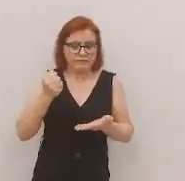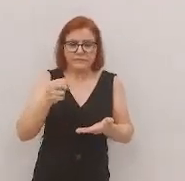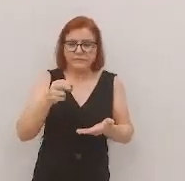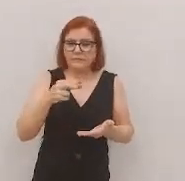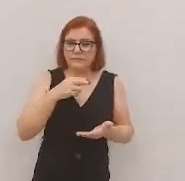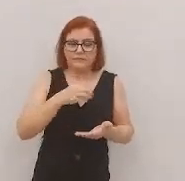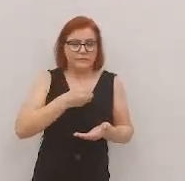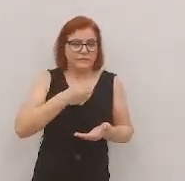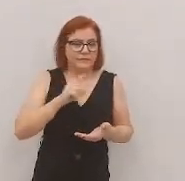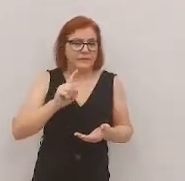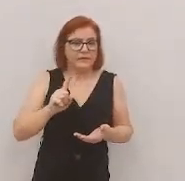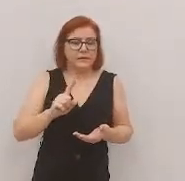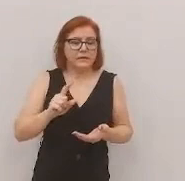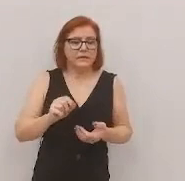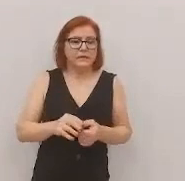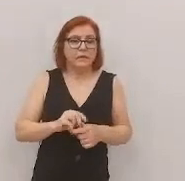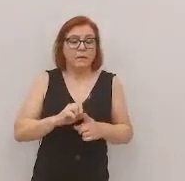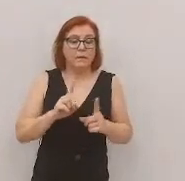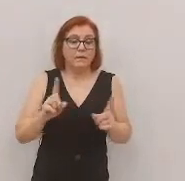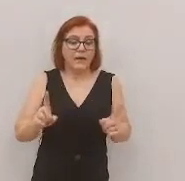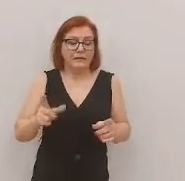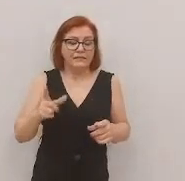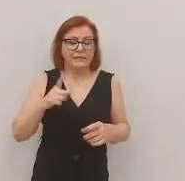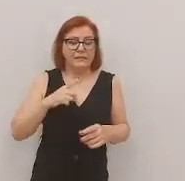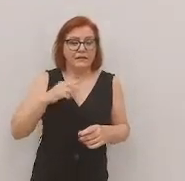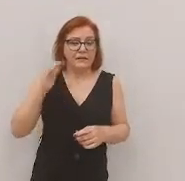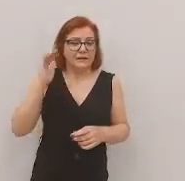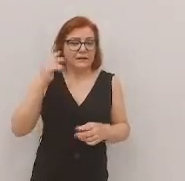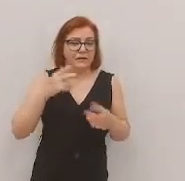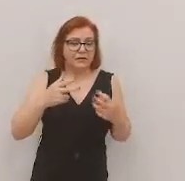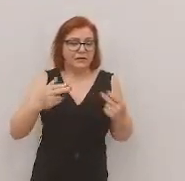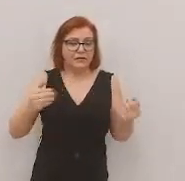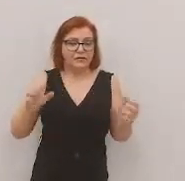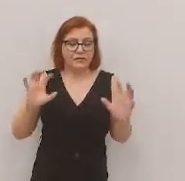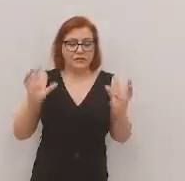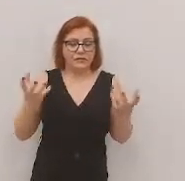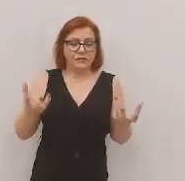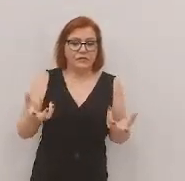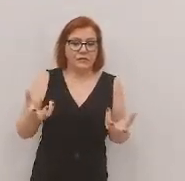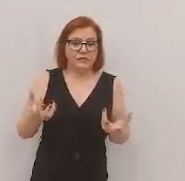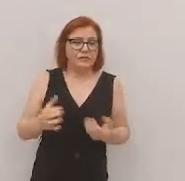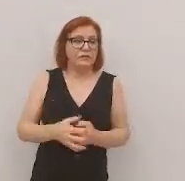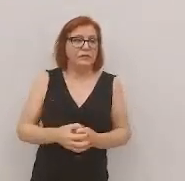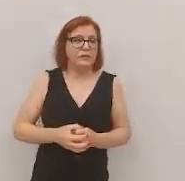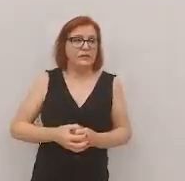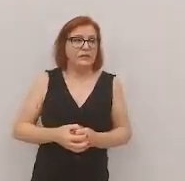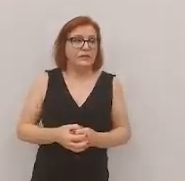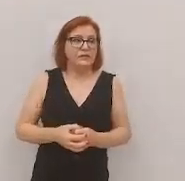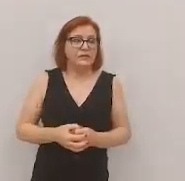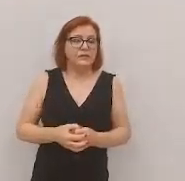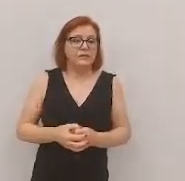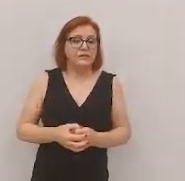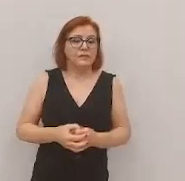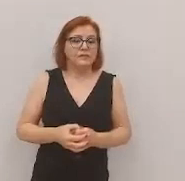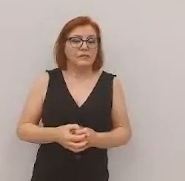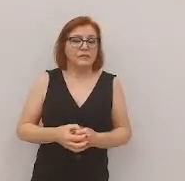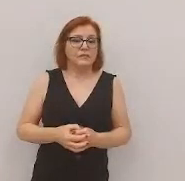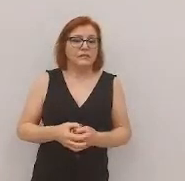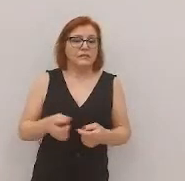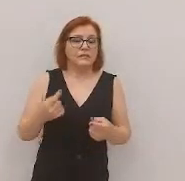Mas, irmãos, tem coisas que acontecem também por causa de